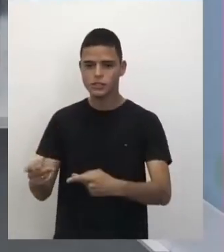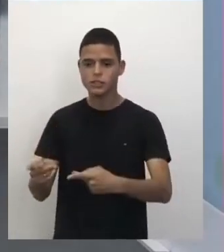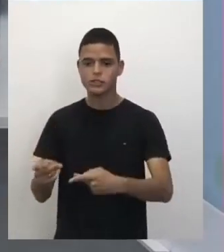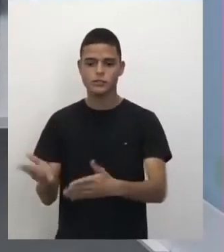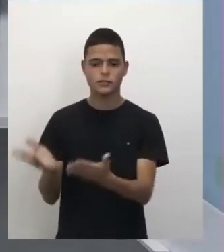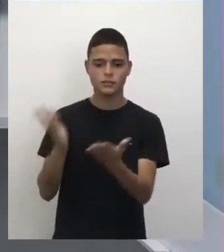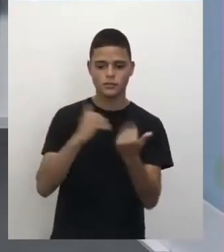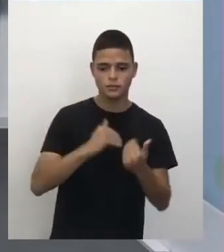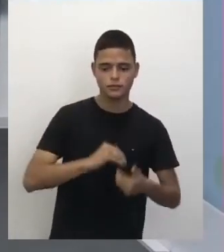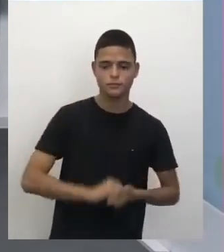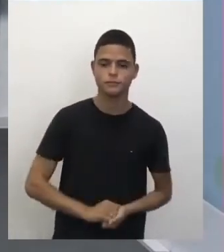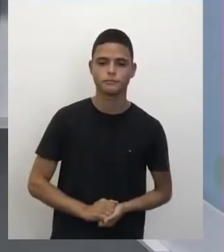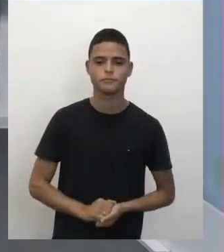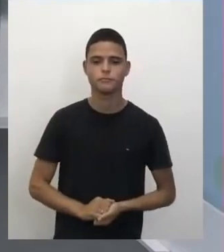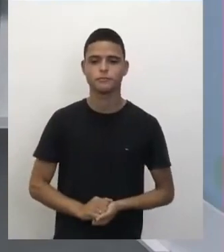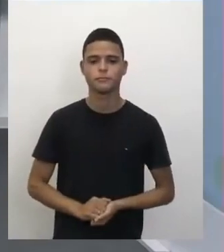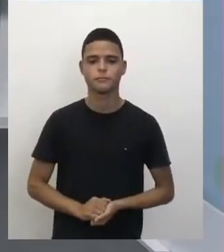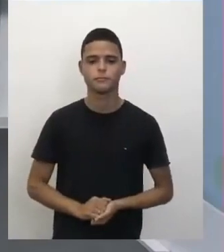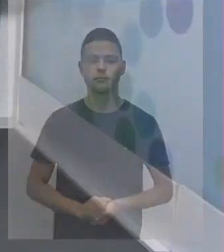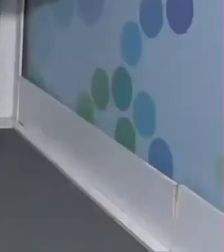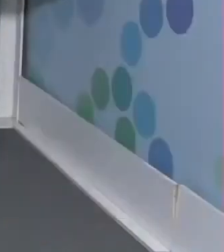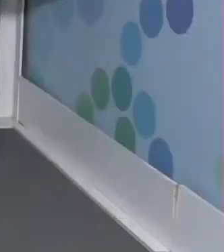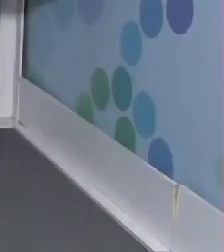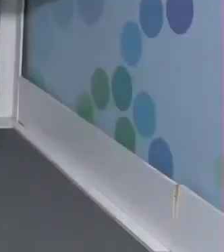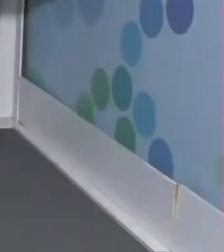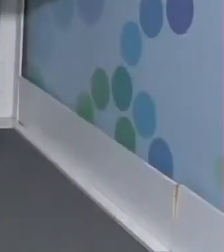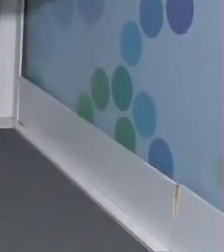aí, estudantes.